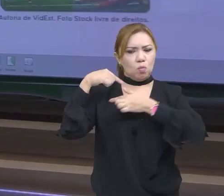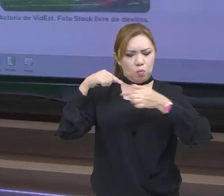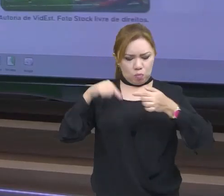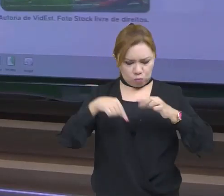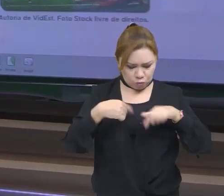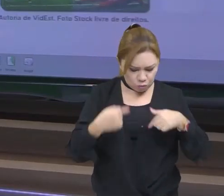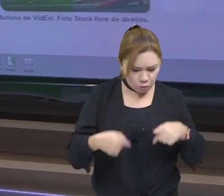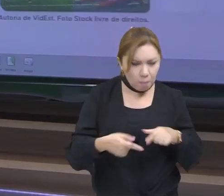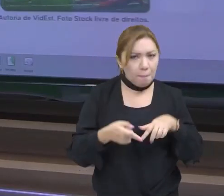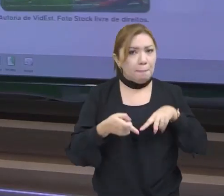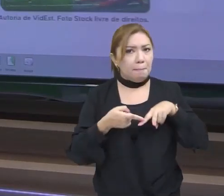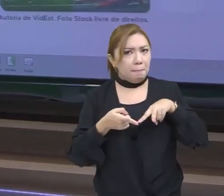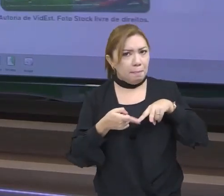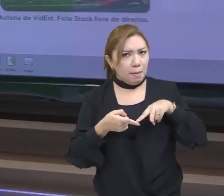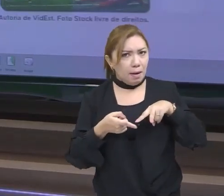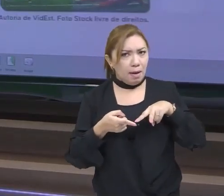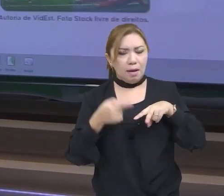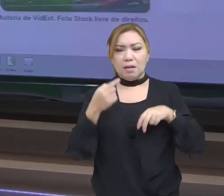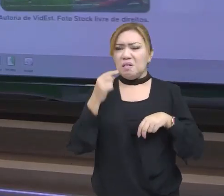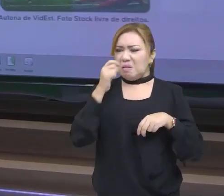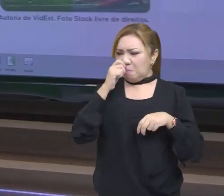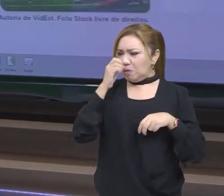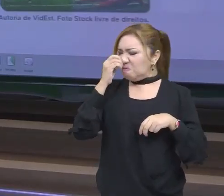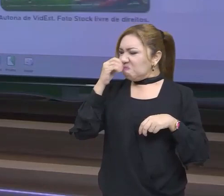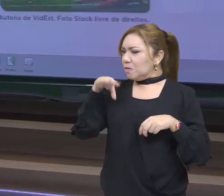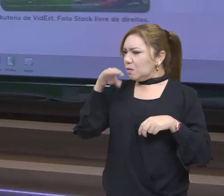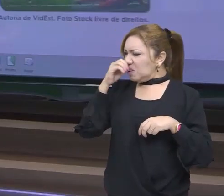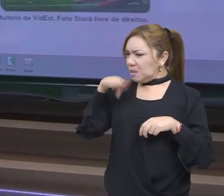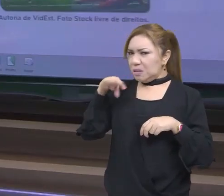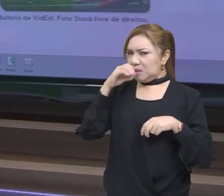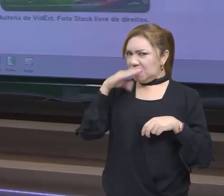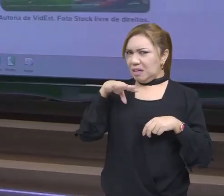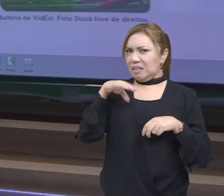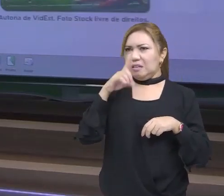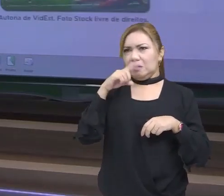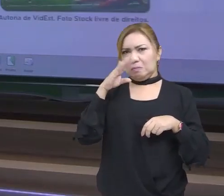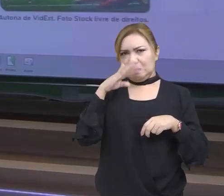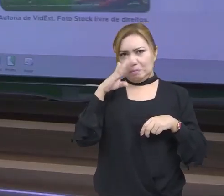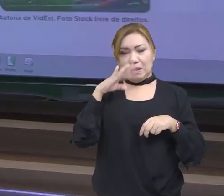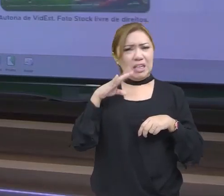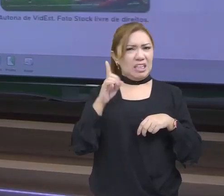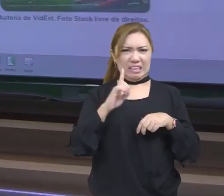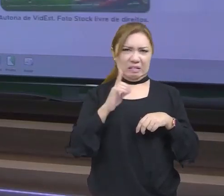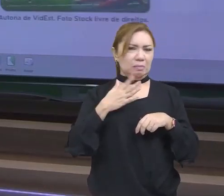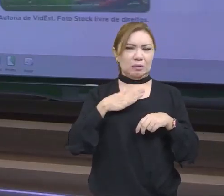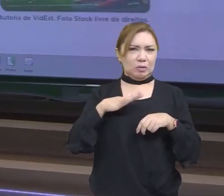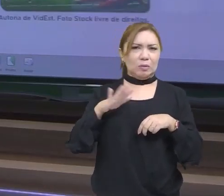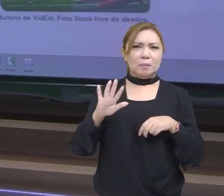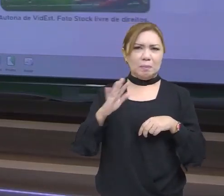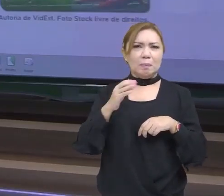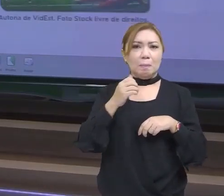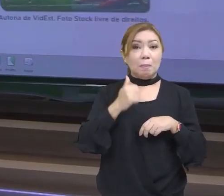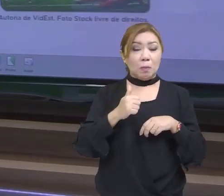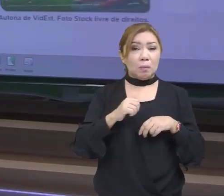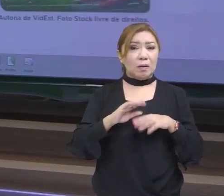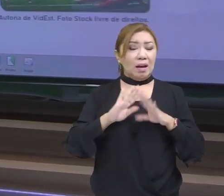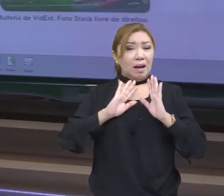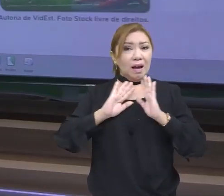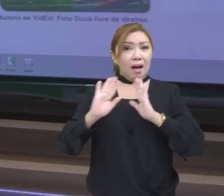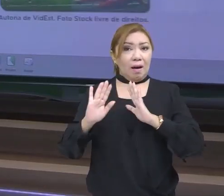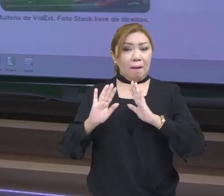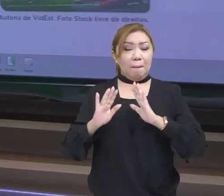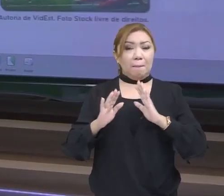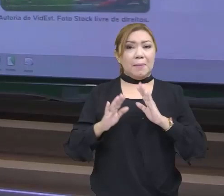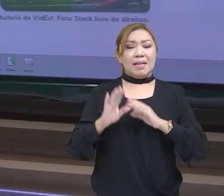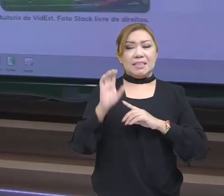né? Aquele famoso cheirinho que nós não nos agrada muito, mas ele vem do